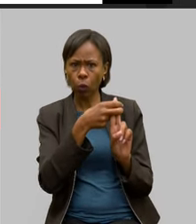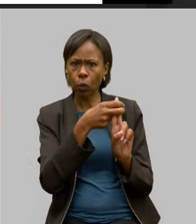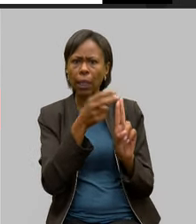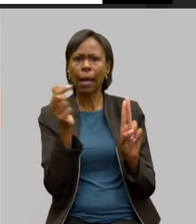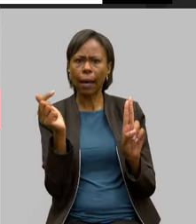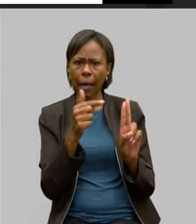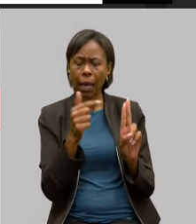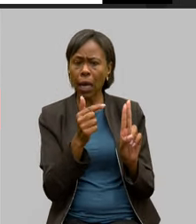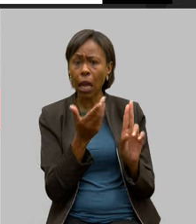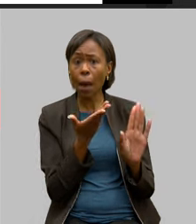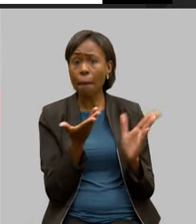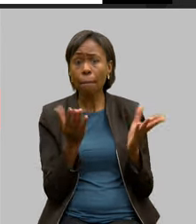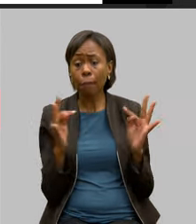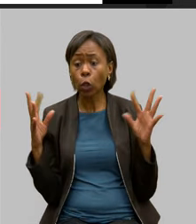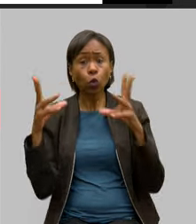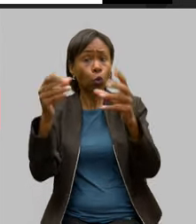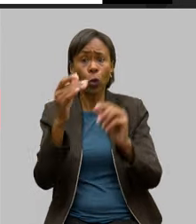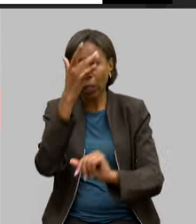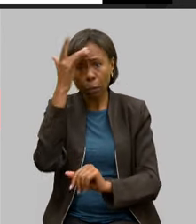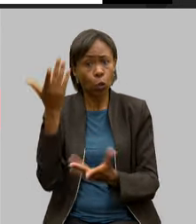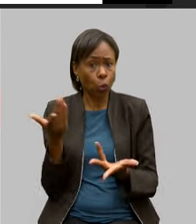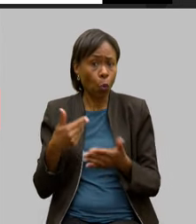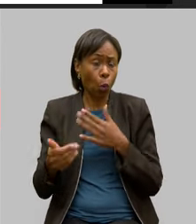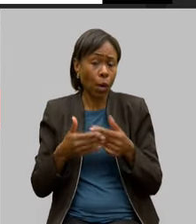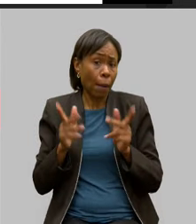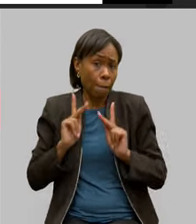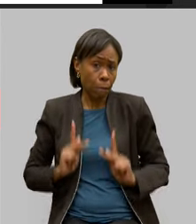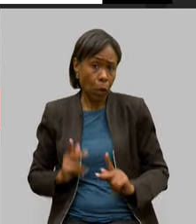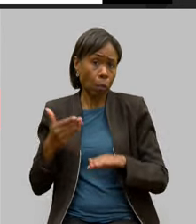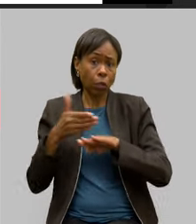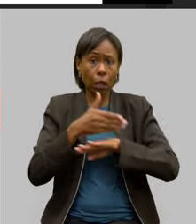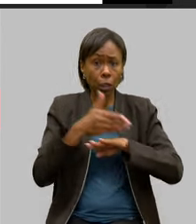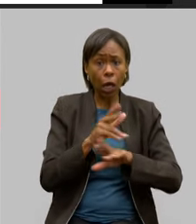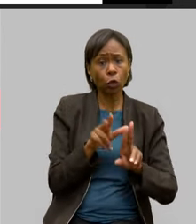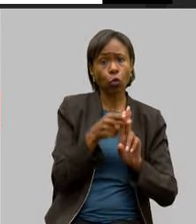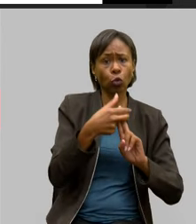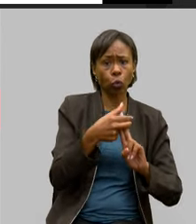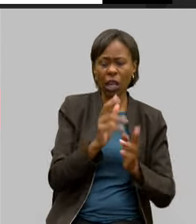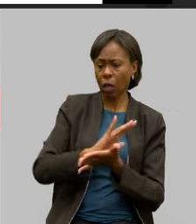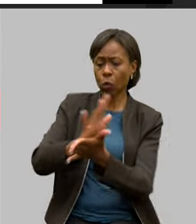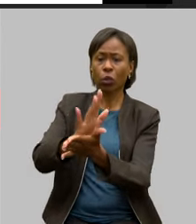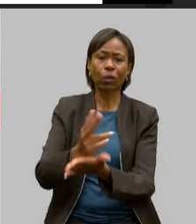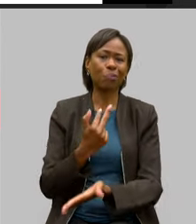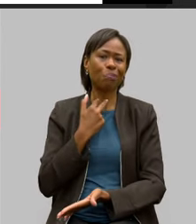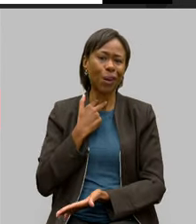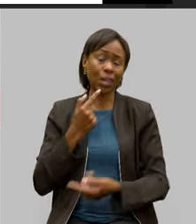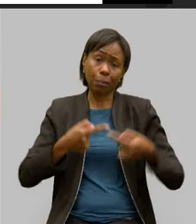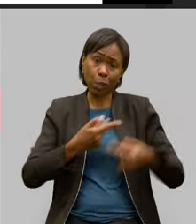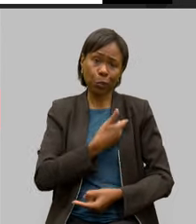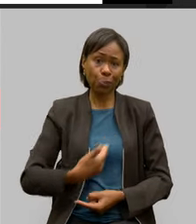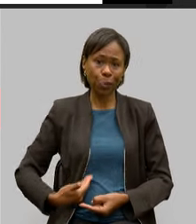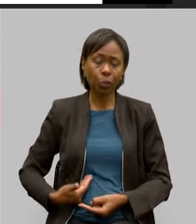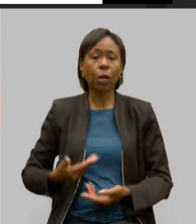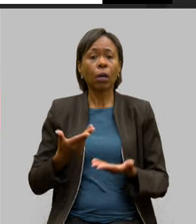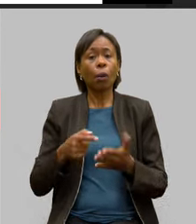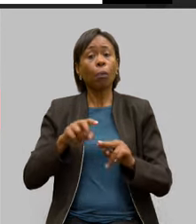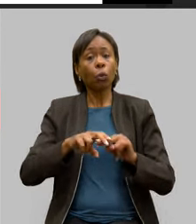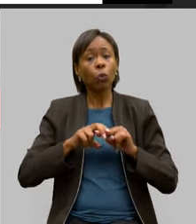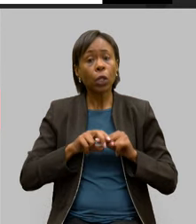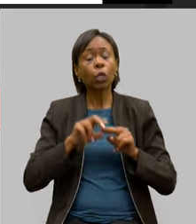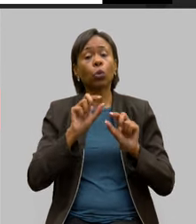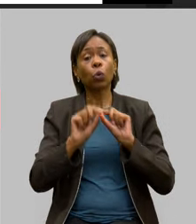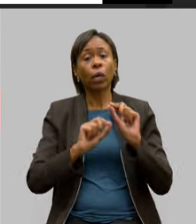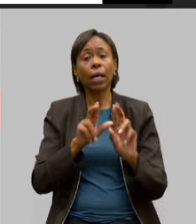é para todos ele não pode pode ser a política pública ela não pode ser excludente Então nesse ponto a inclusão da política